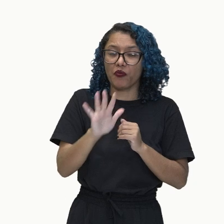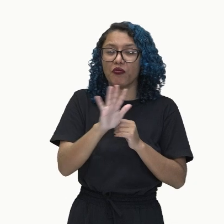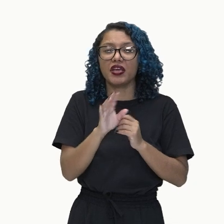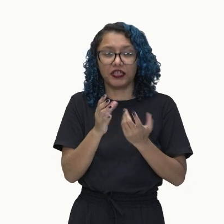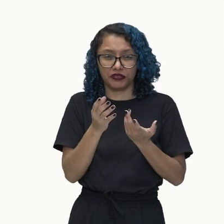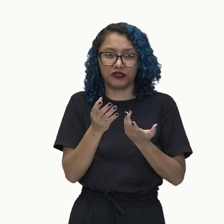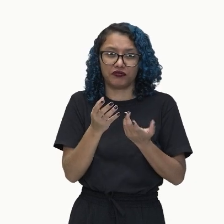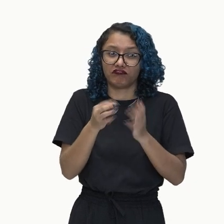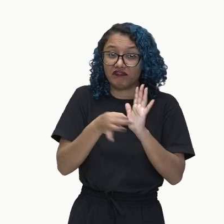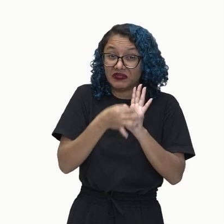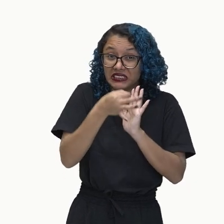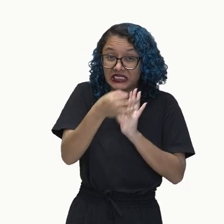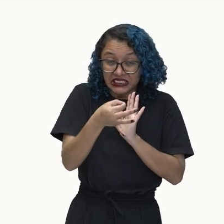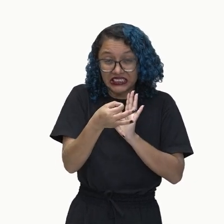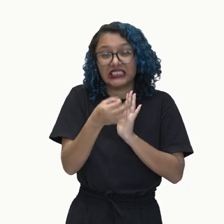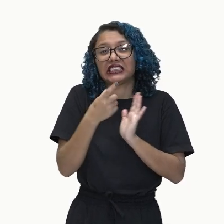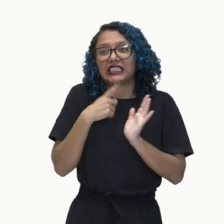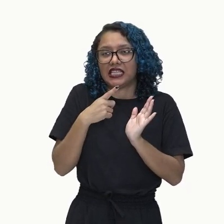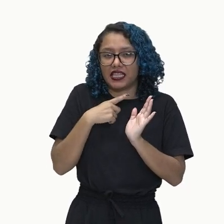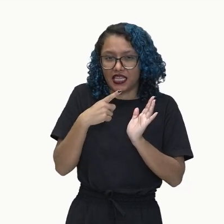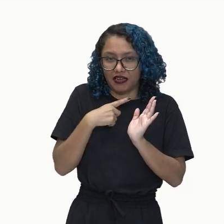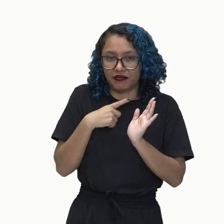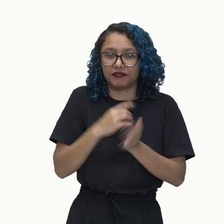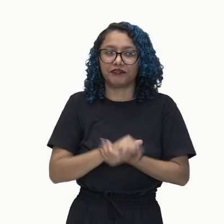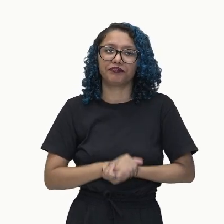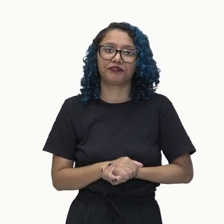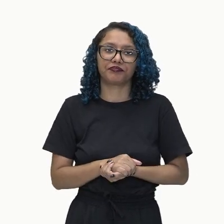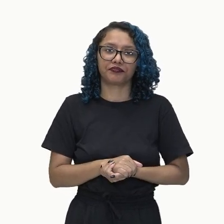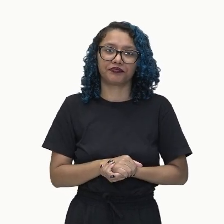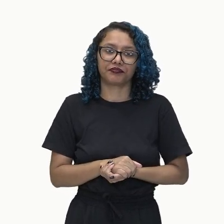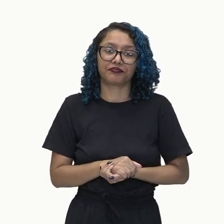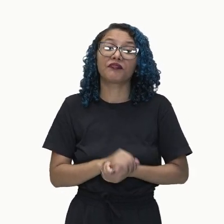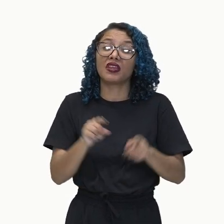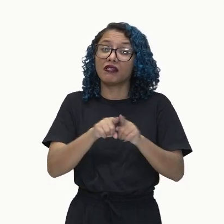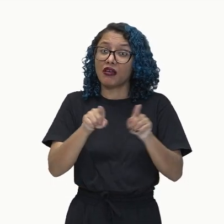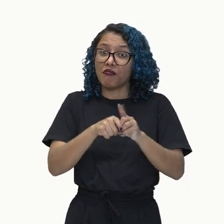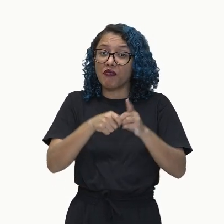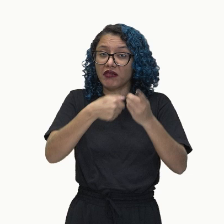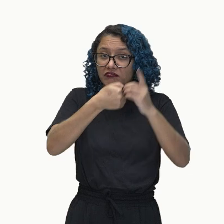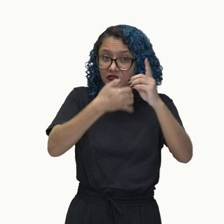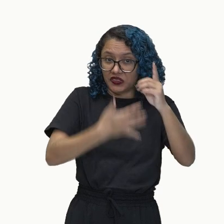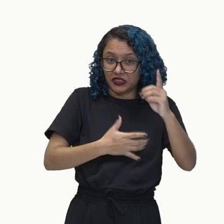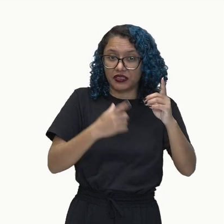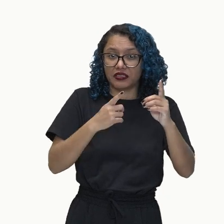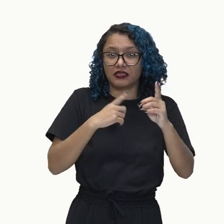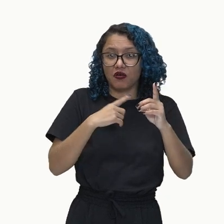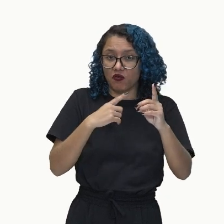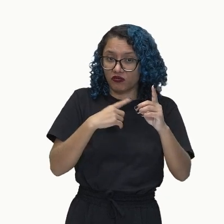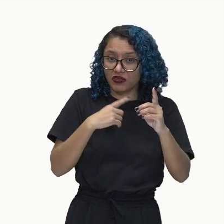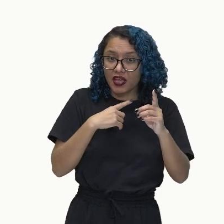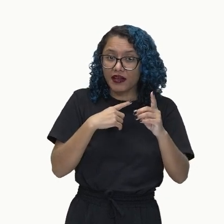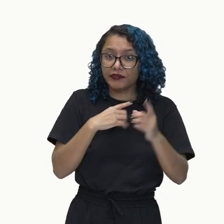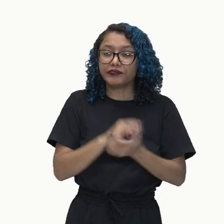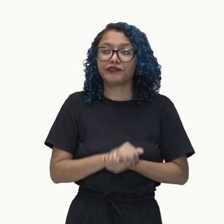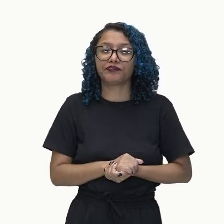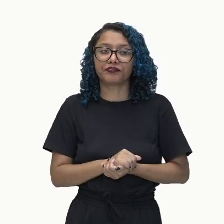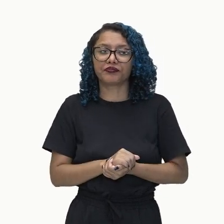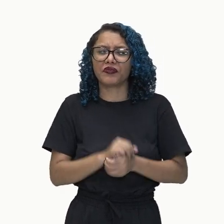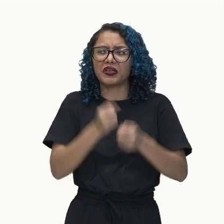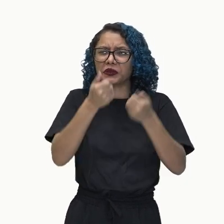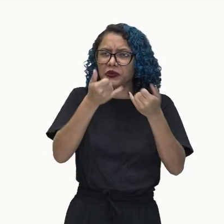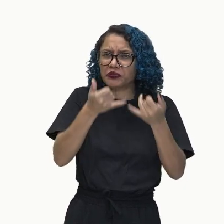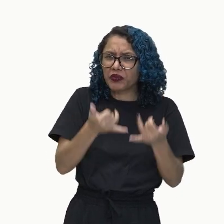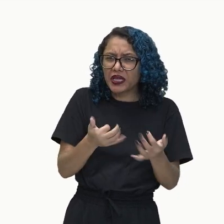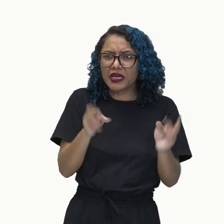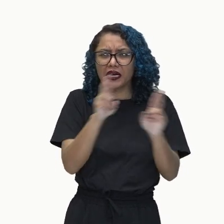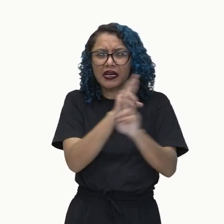esse elemento da opinião. Assim como na descritiva, essa também descreve e correlaciona essas informações. Então, eu vou descrever